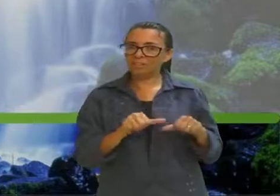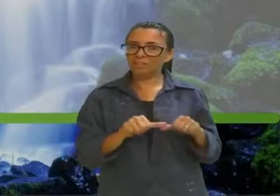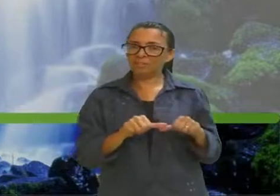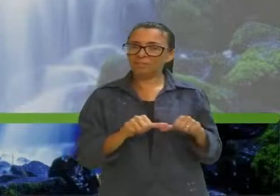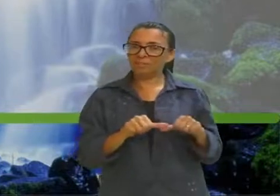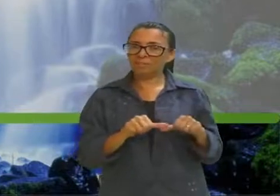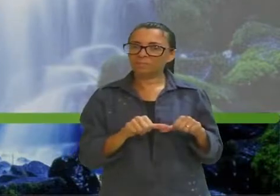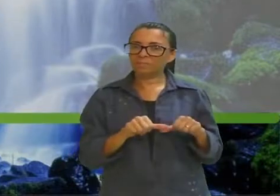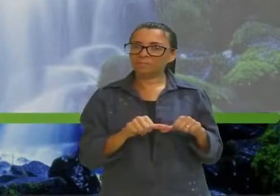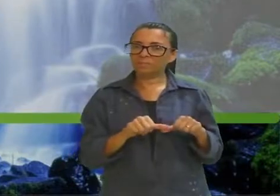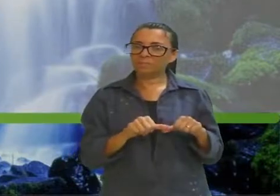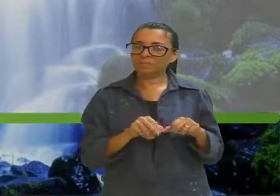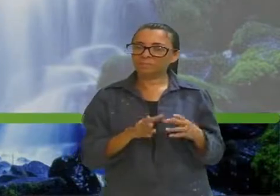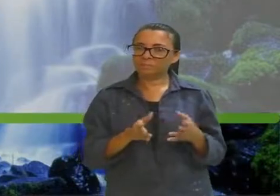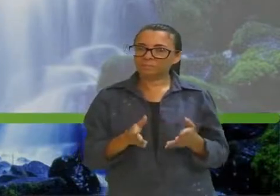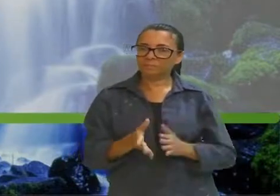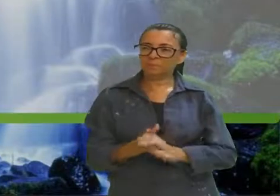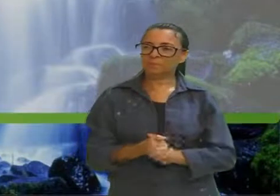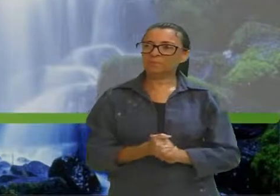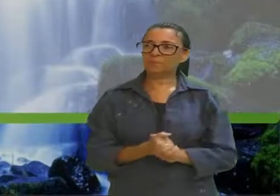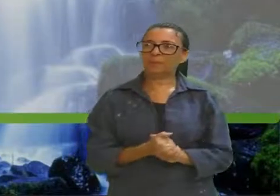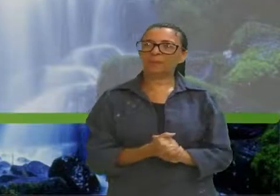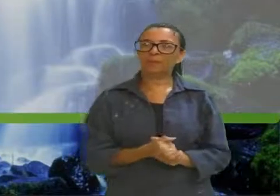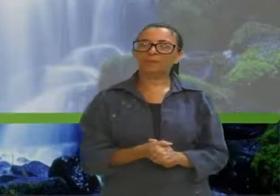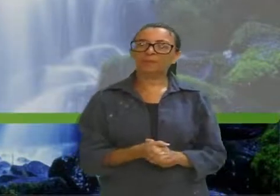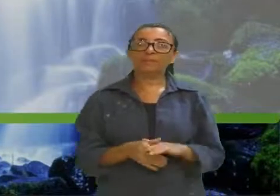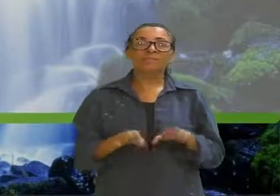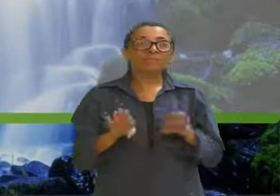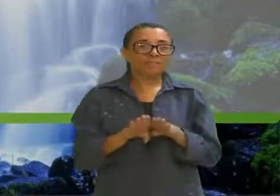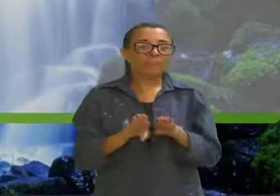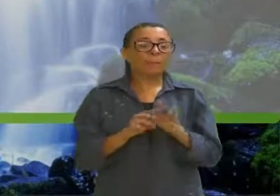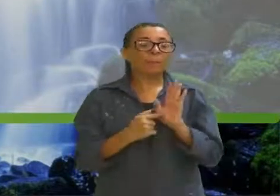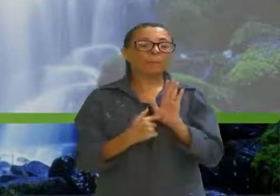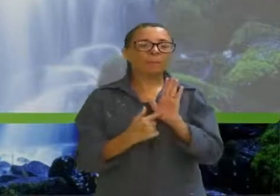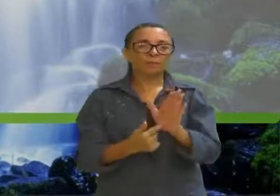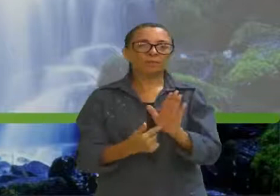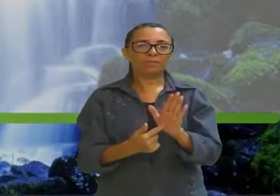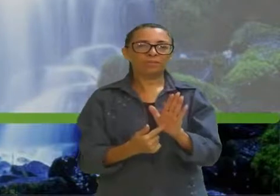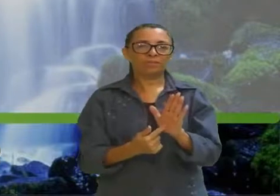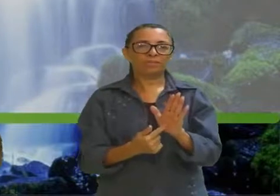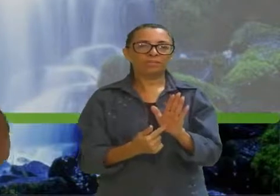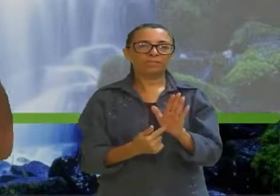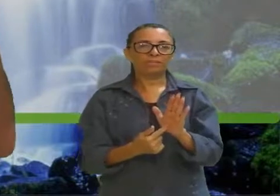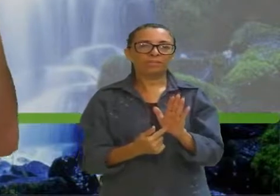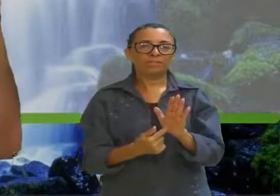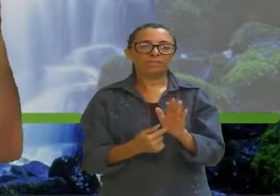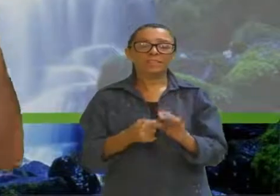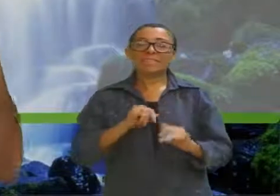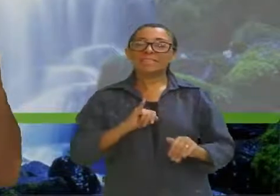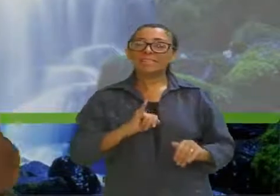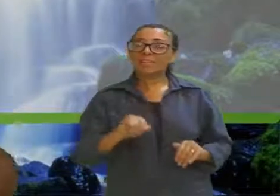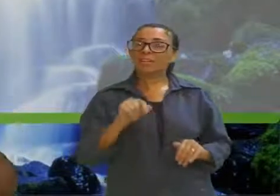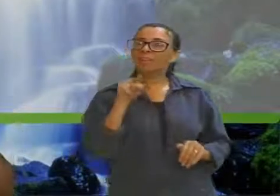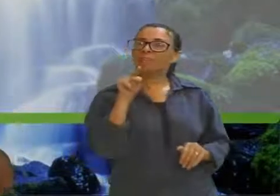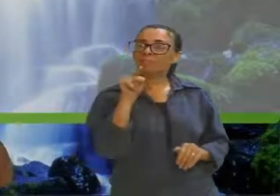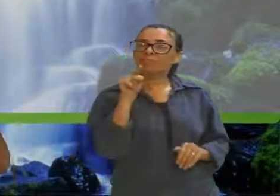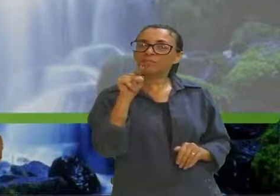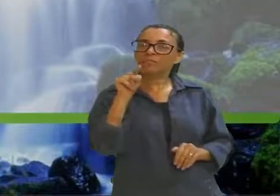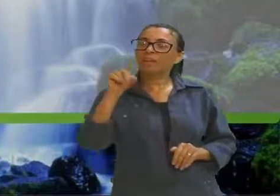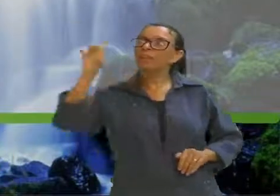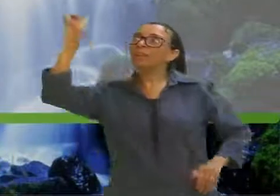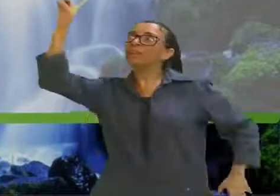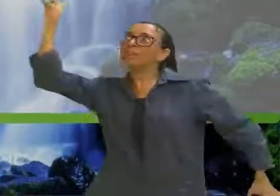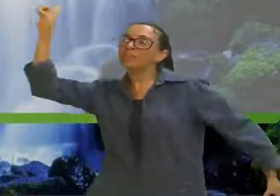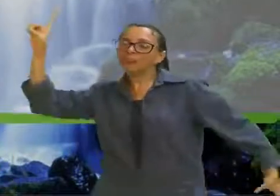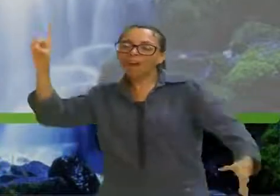para Deus, amados, aquilo que a gente se dedica em fazer através da ajuda do Espírito Santo,